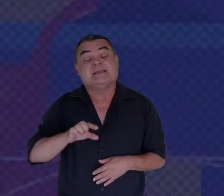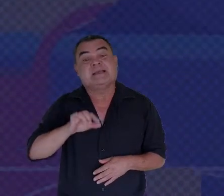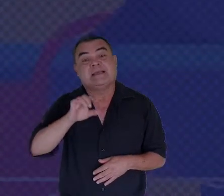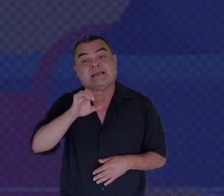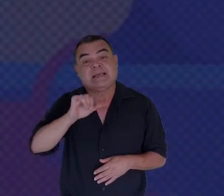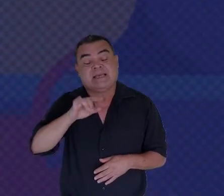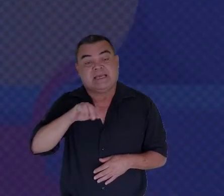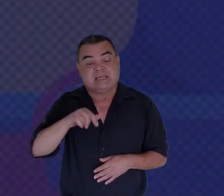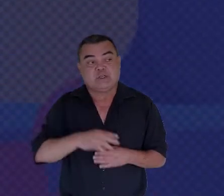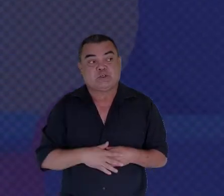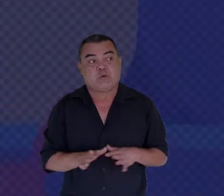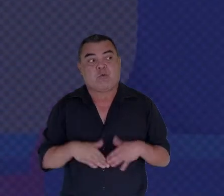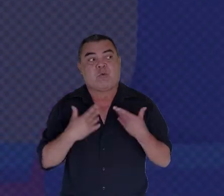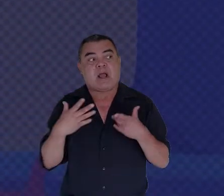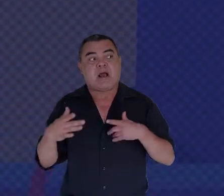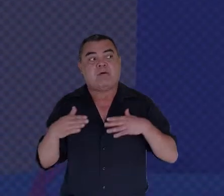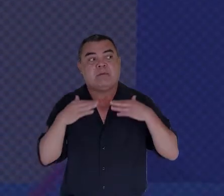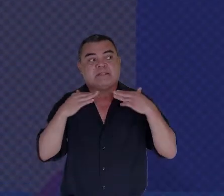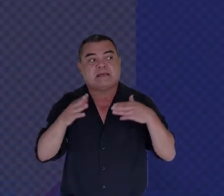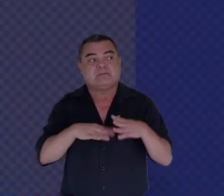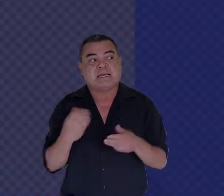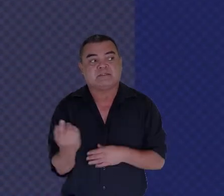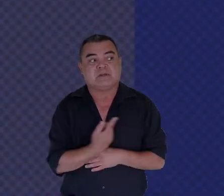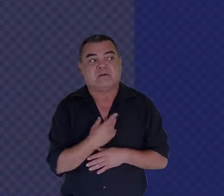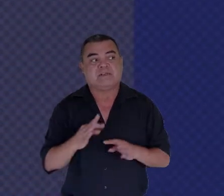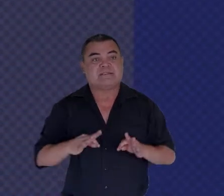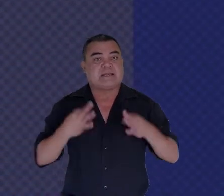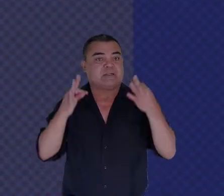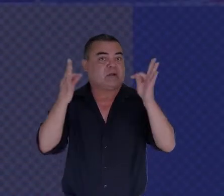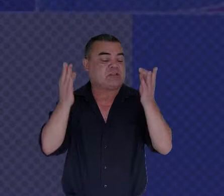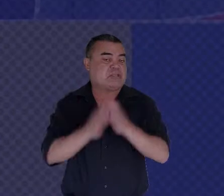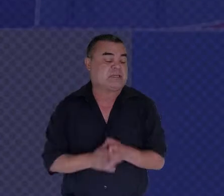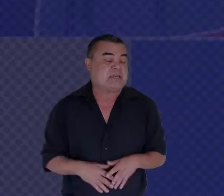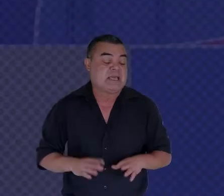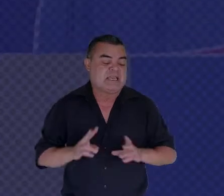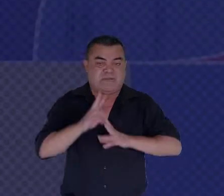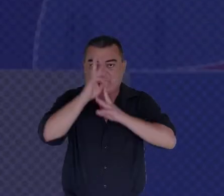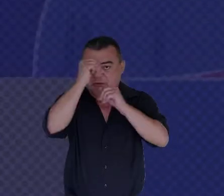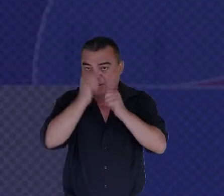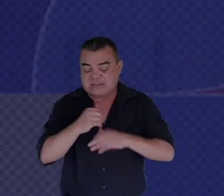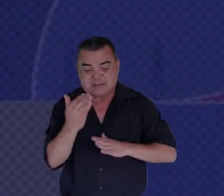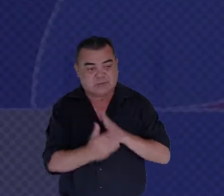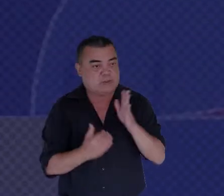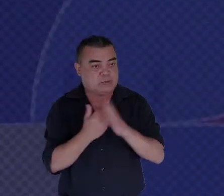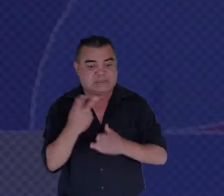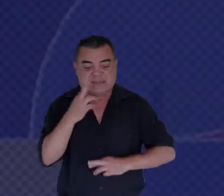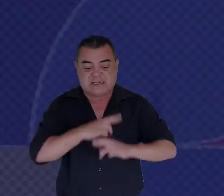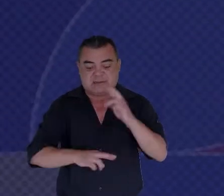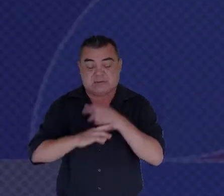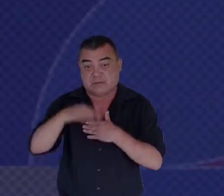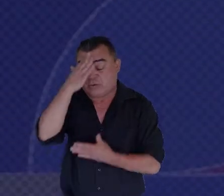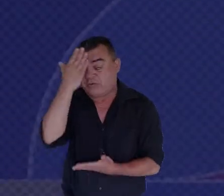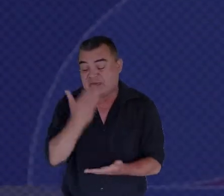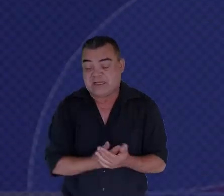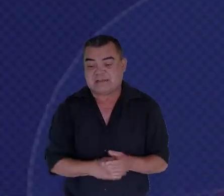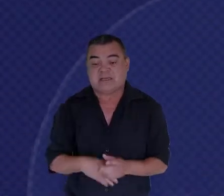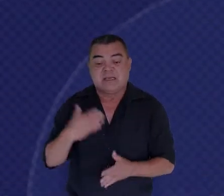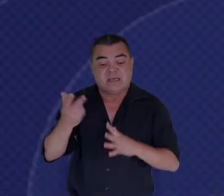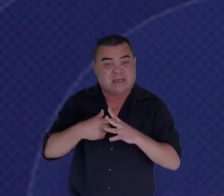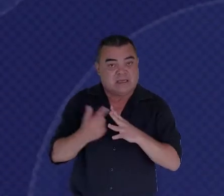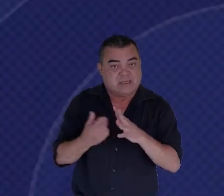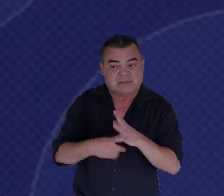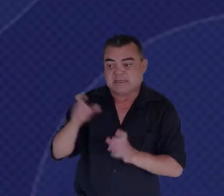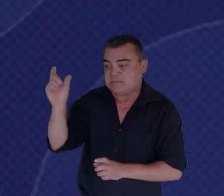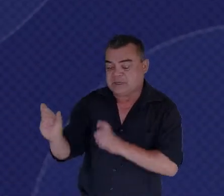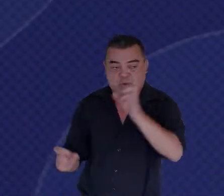refletir qual é o papel das novas tecnologias em fortalecer sobretudo as relações de confiança entre as pessoas